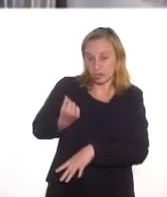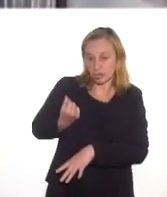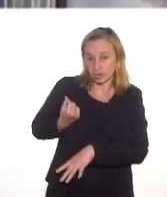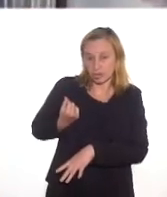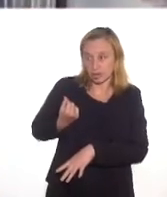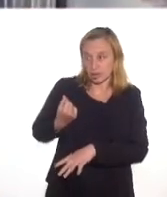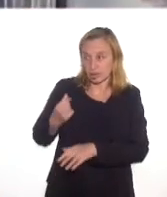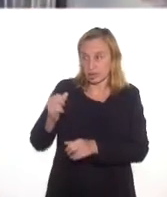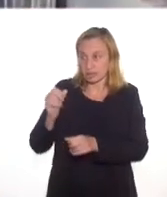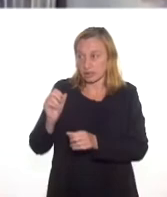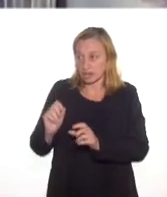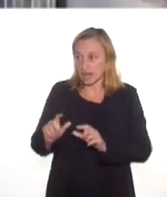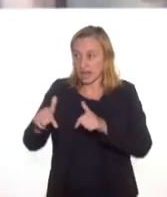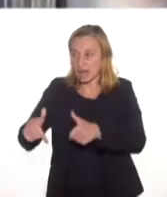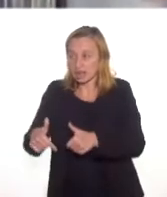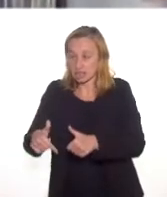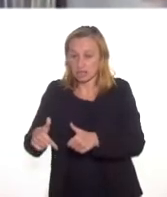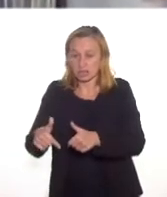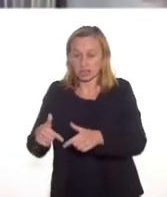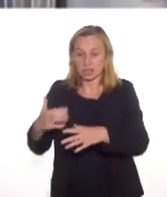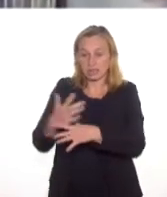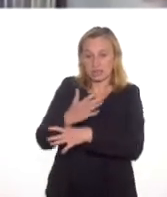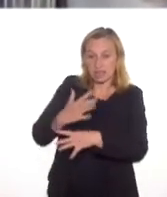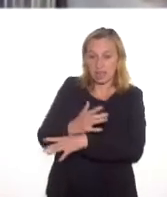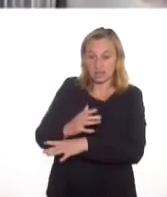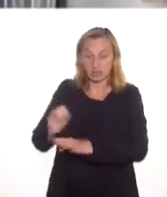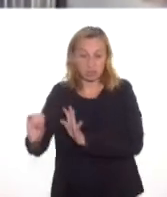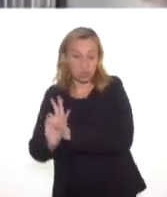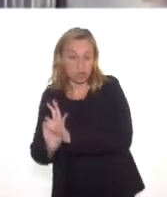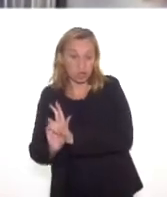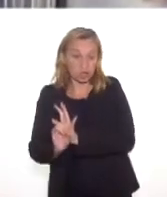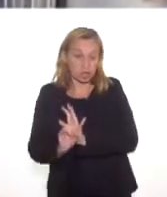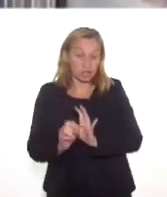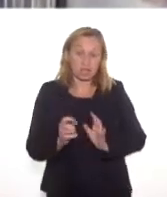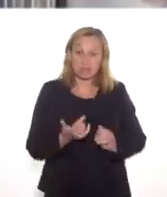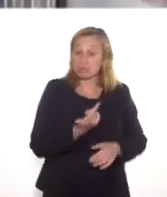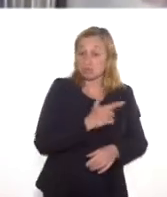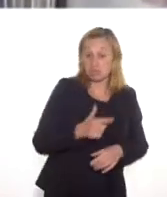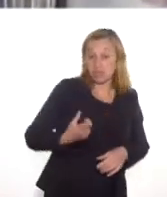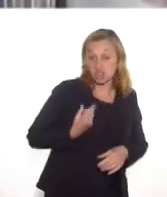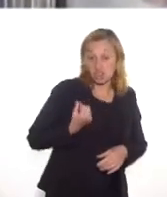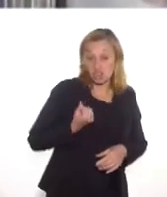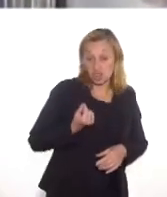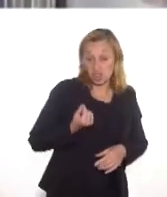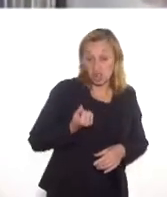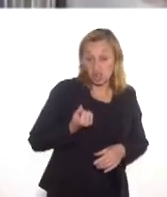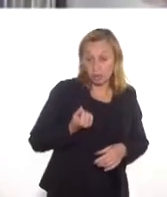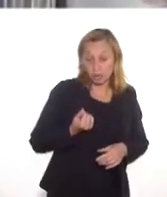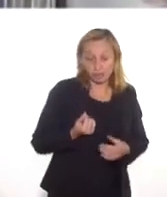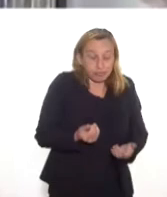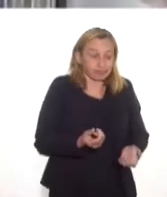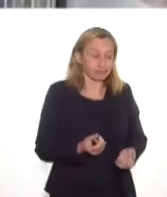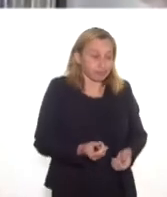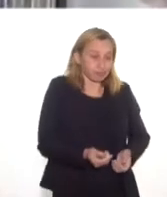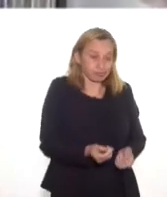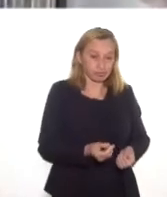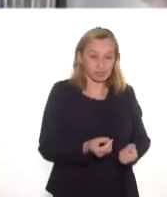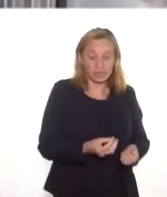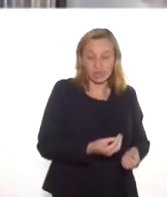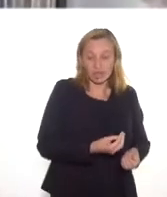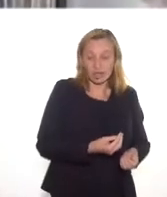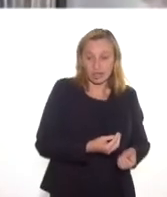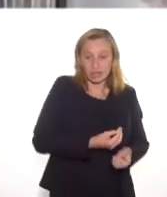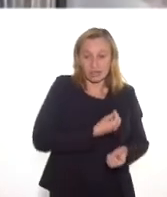faz da cidade de um jeito. Quem não tem dinheiro vive na cidade do jeito que lhe é entregue. Isto daí a gente tem